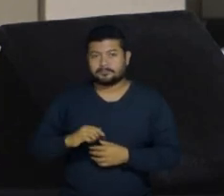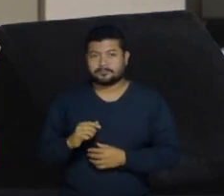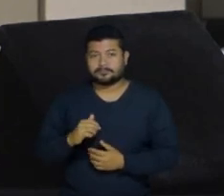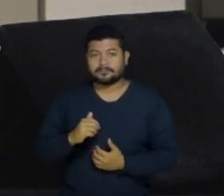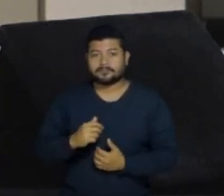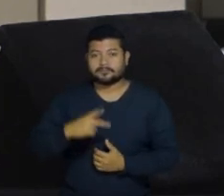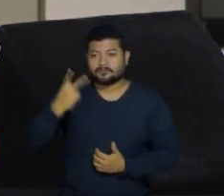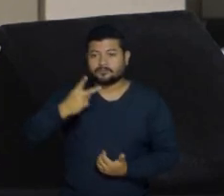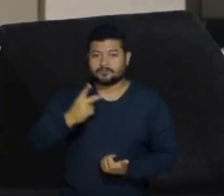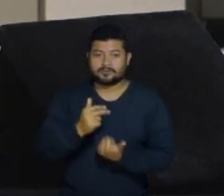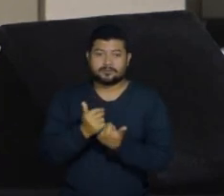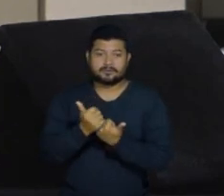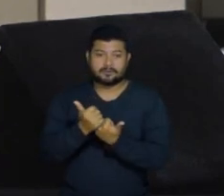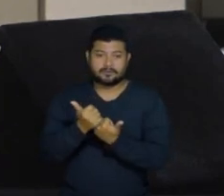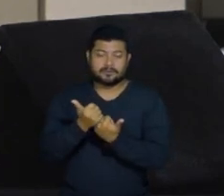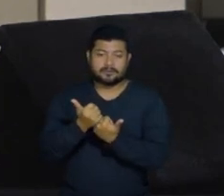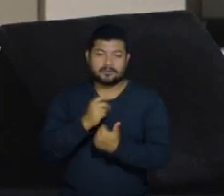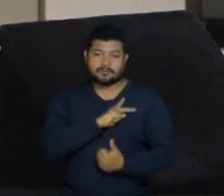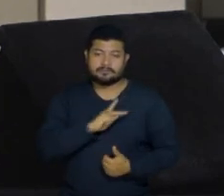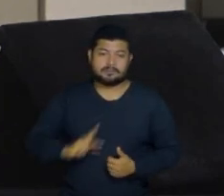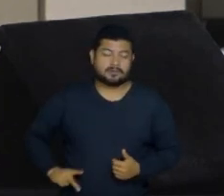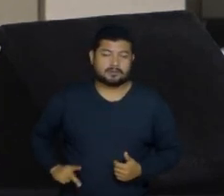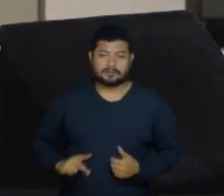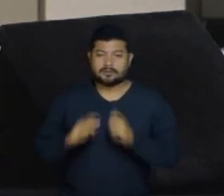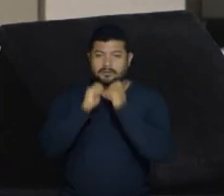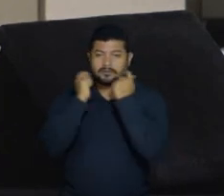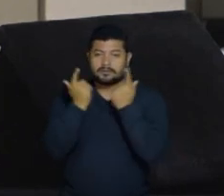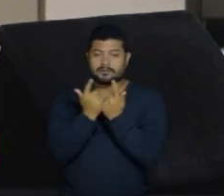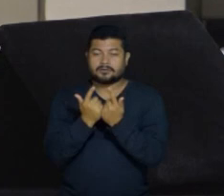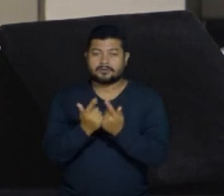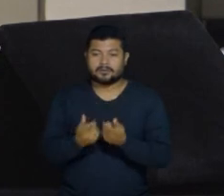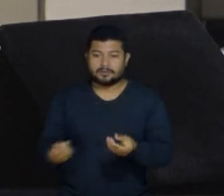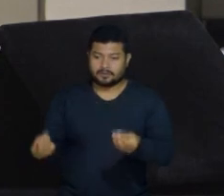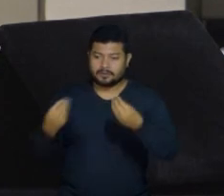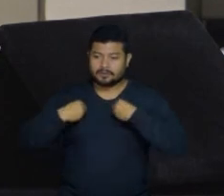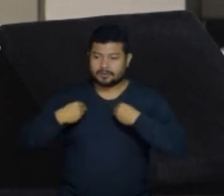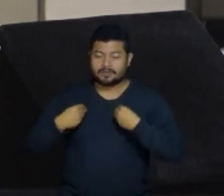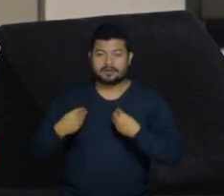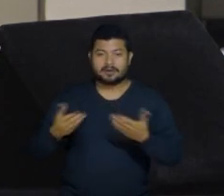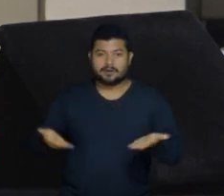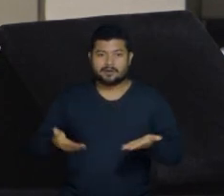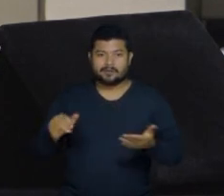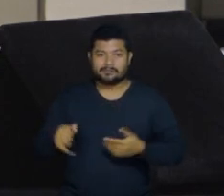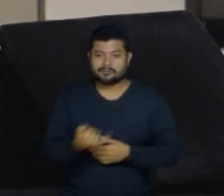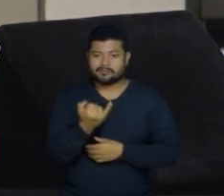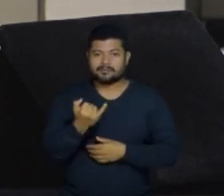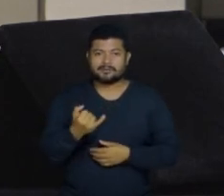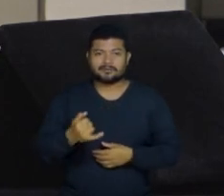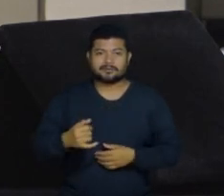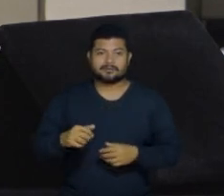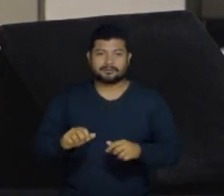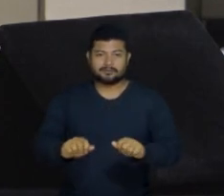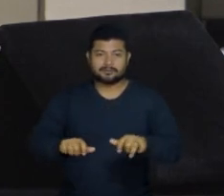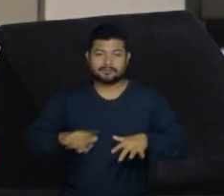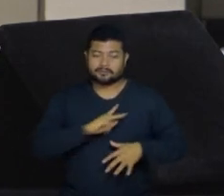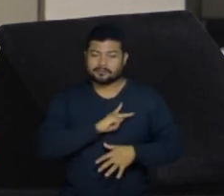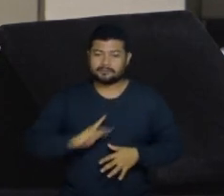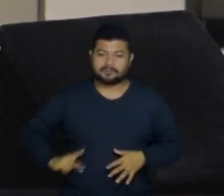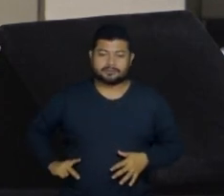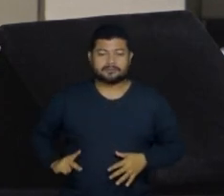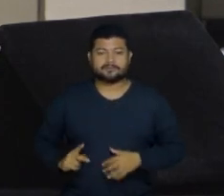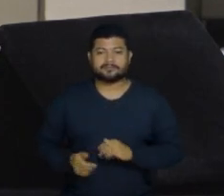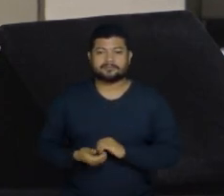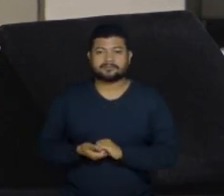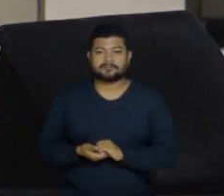Legislativa, também por me oportunizar nesse dia presidir a sessão. Convido a todos agora para nos entregarmos ao